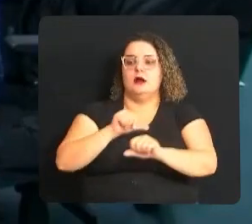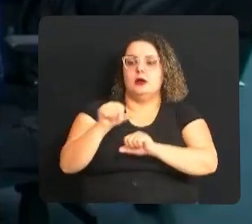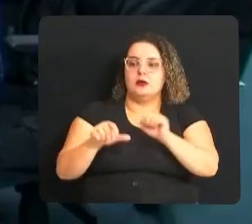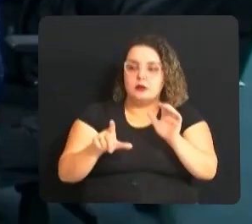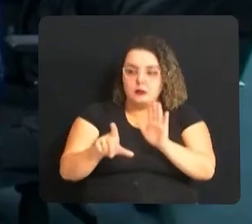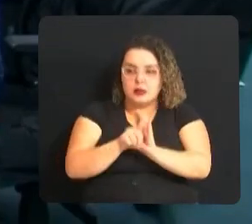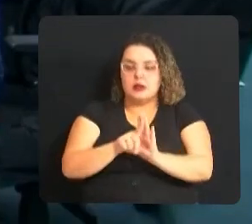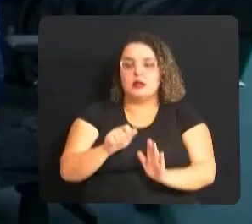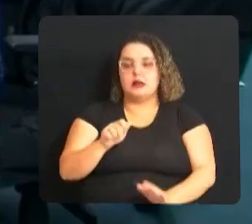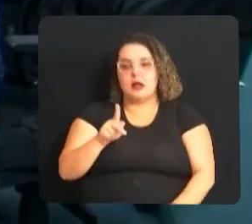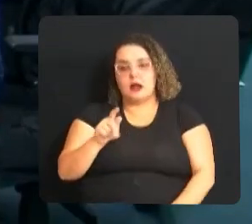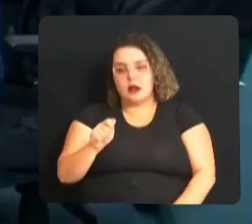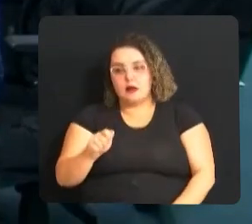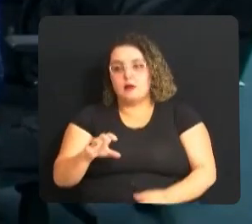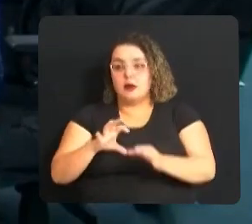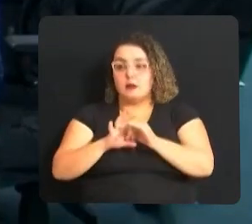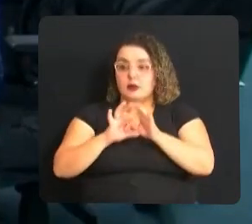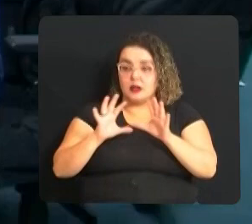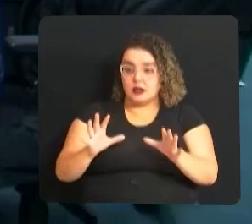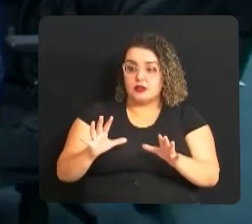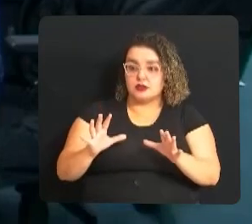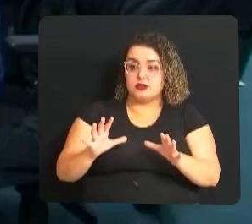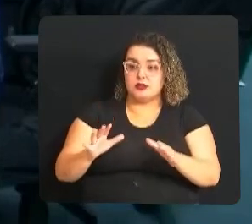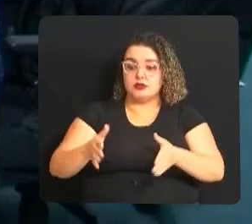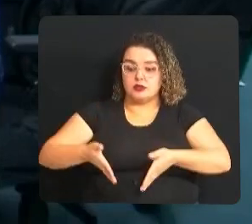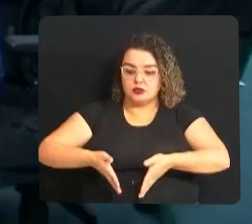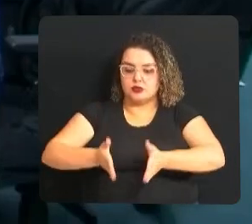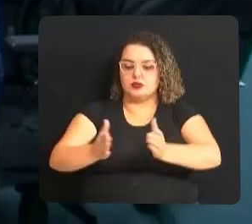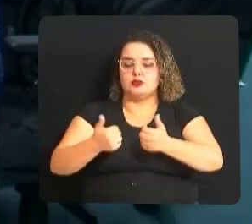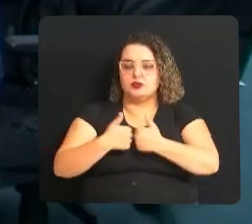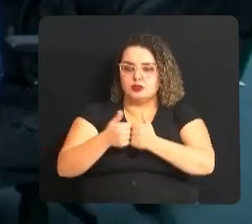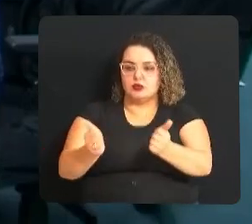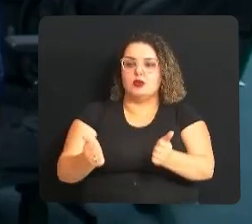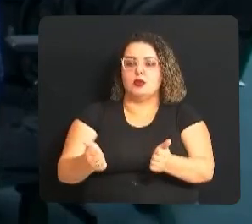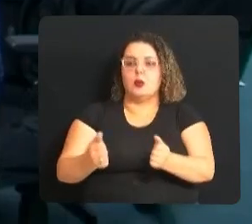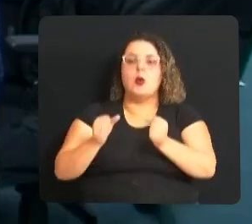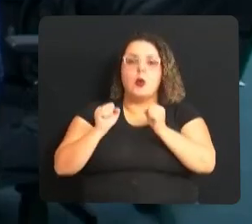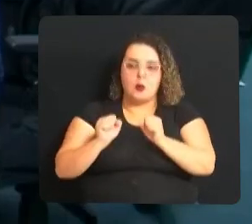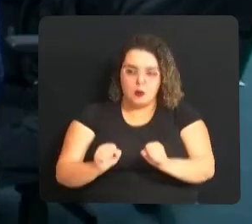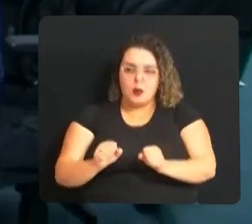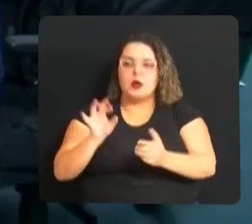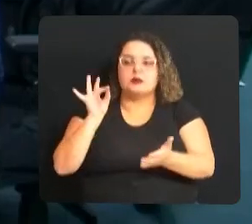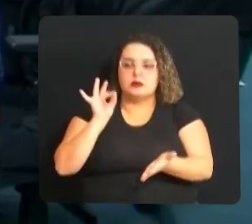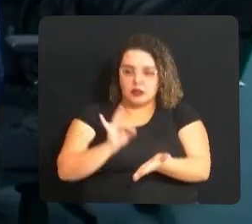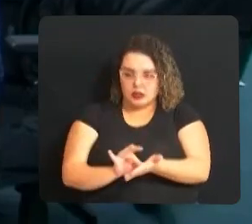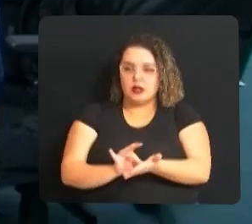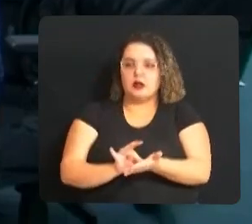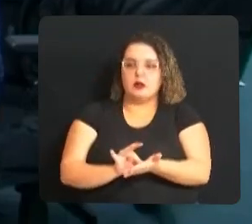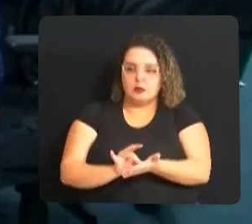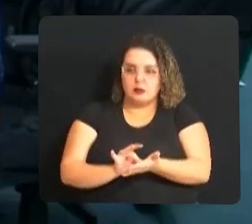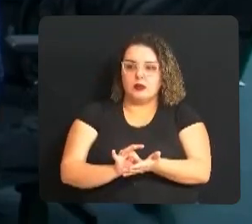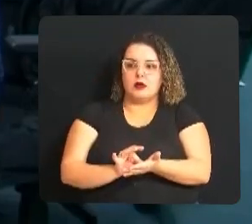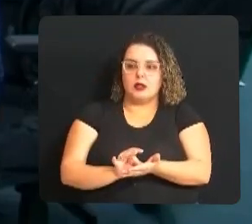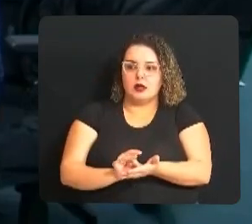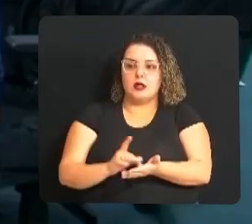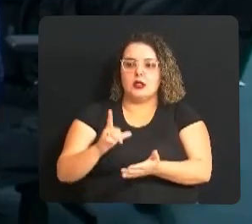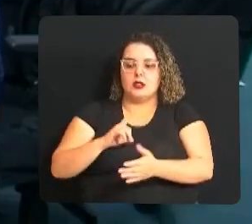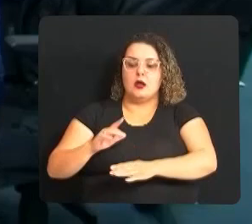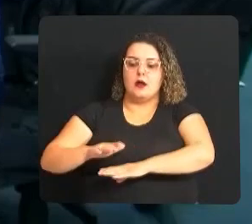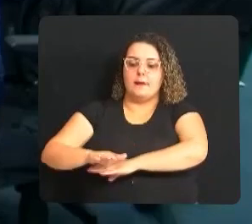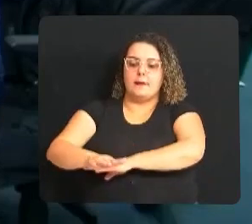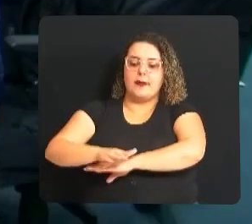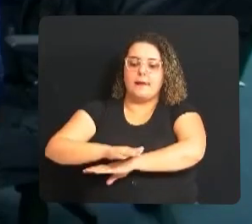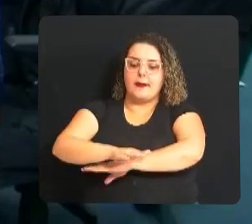Nós alteramos a lei da APA, permitindo que no itinerário do ônibus possa realmente